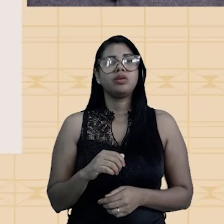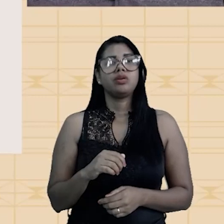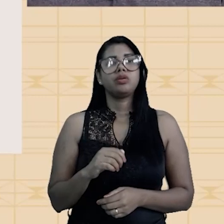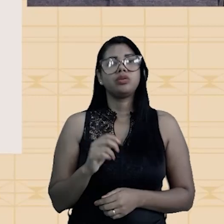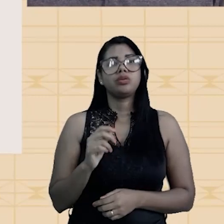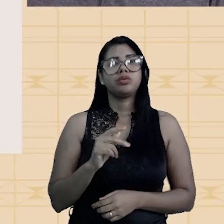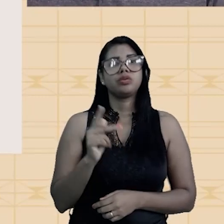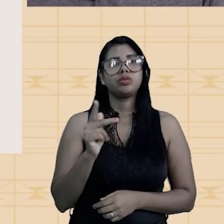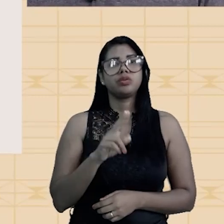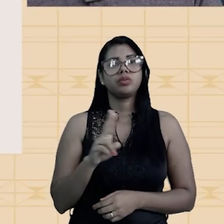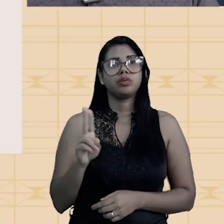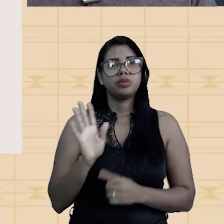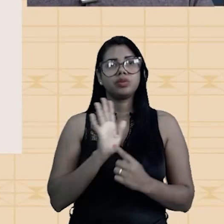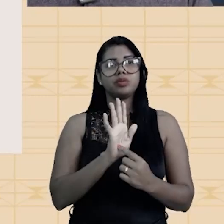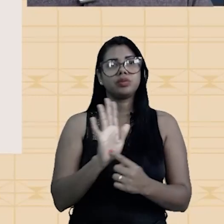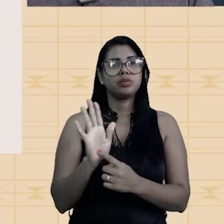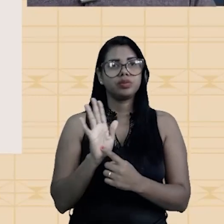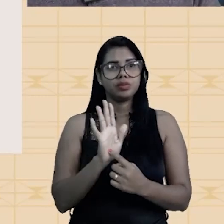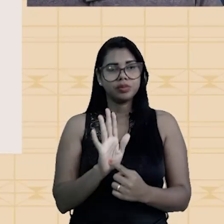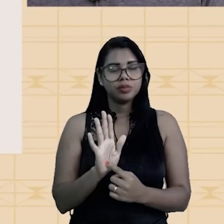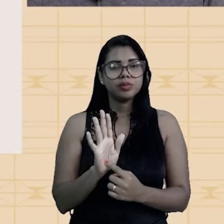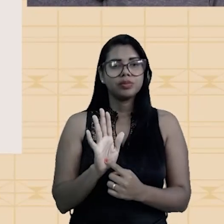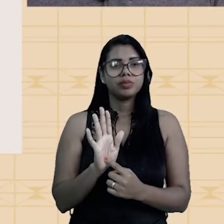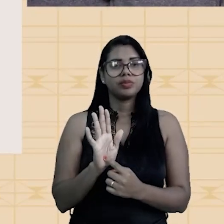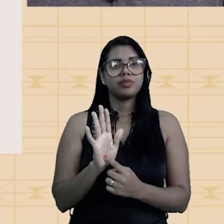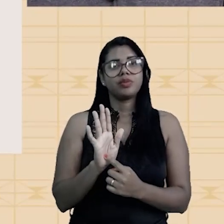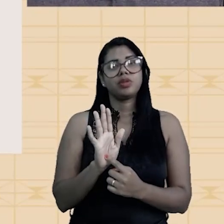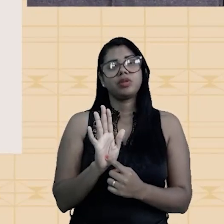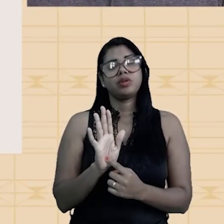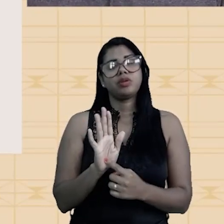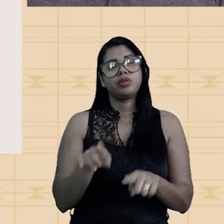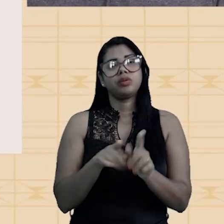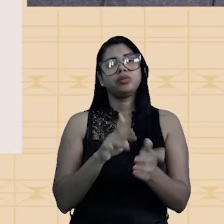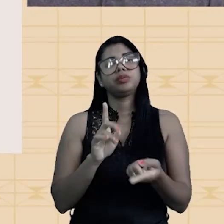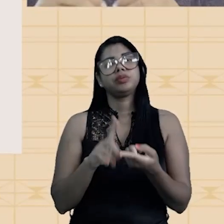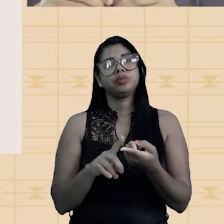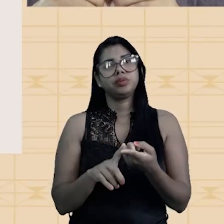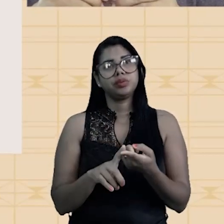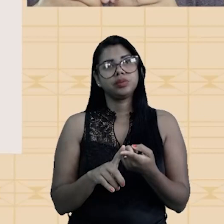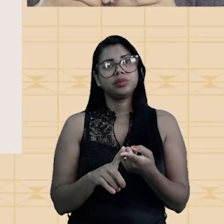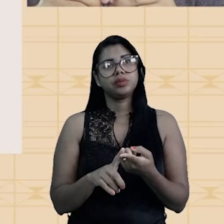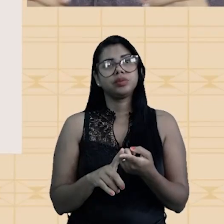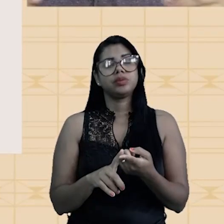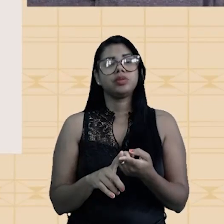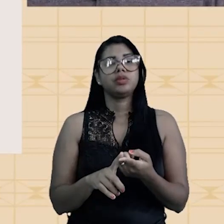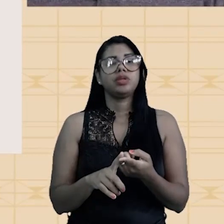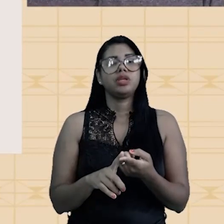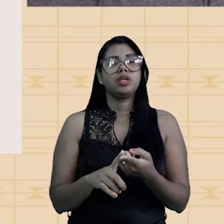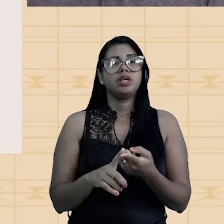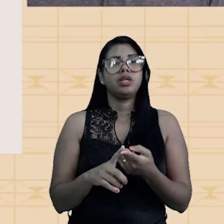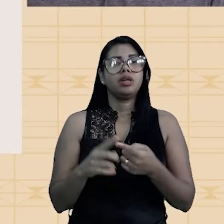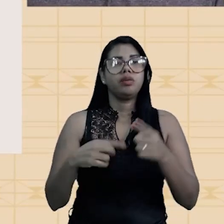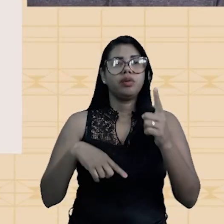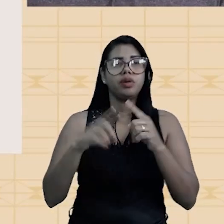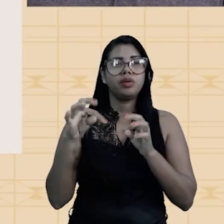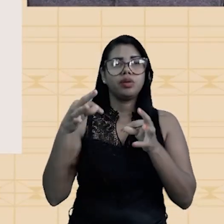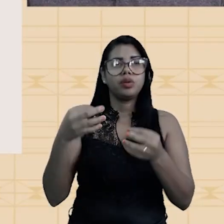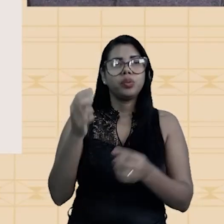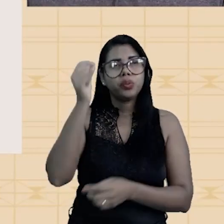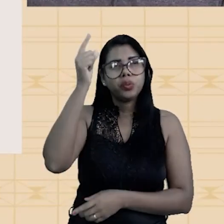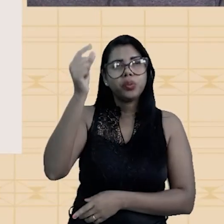retomada ao que foi dito anteriormente, né? Um pronome anafórico. Só que o isso ele consegue fazer uma retomada de toda uma